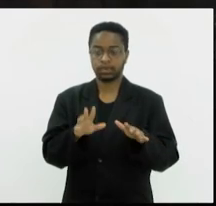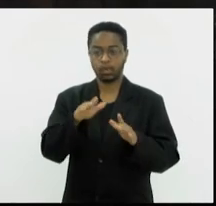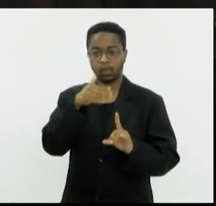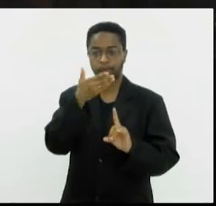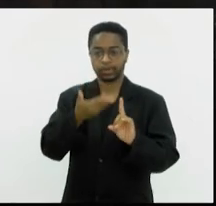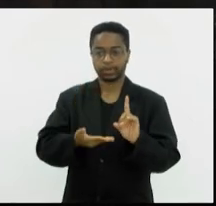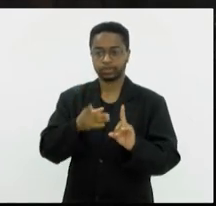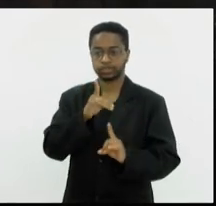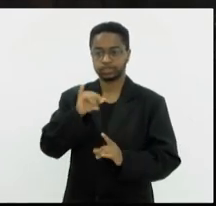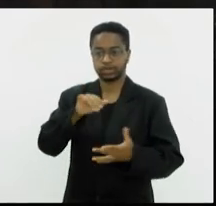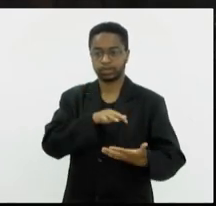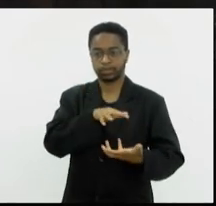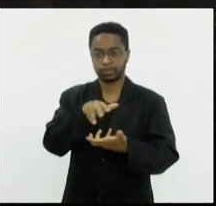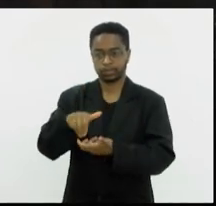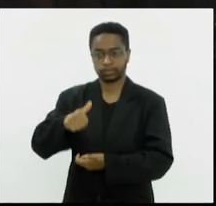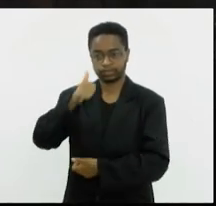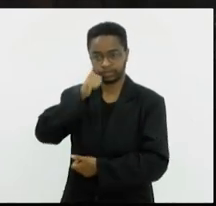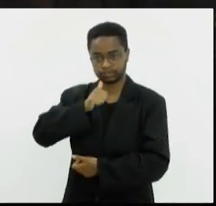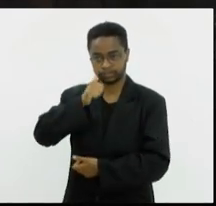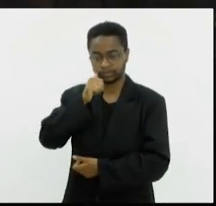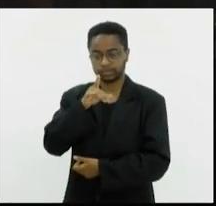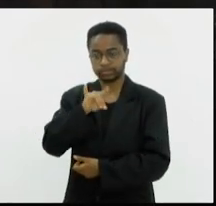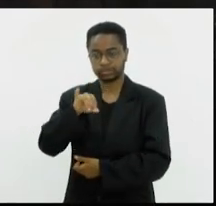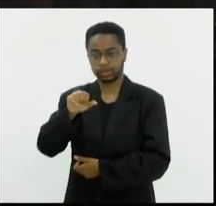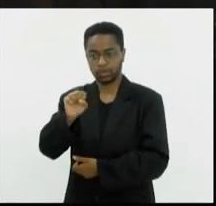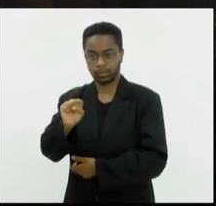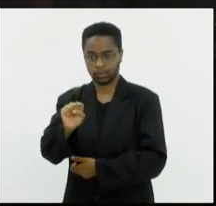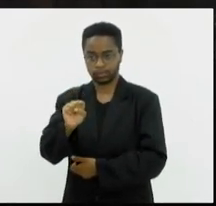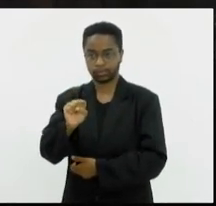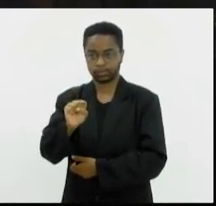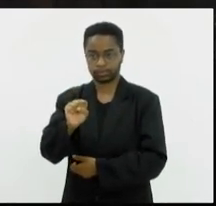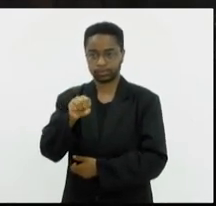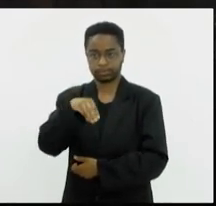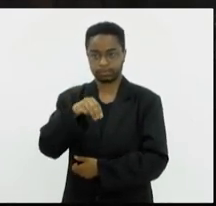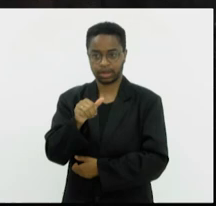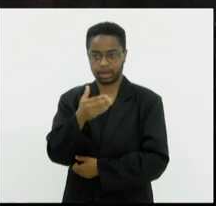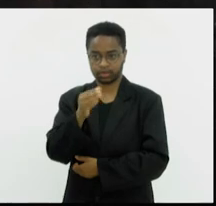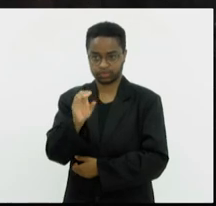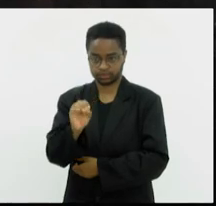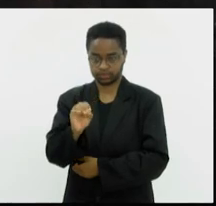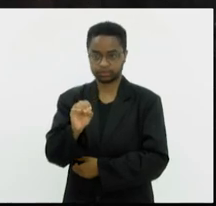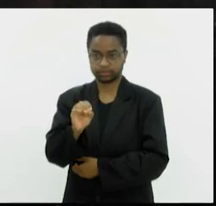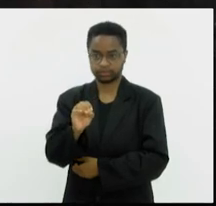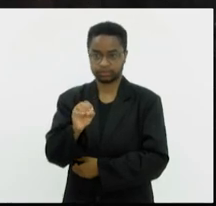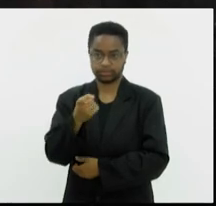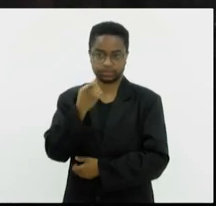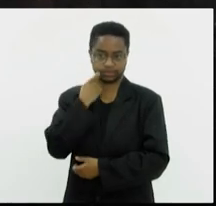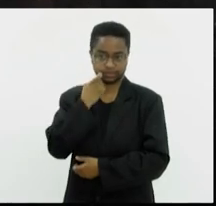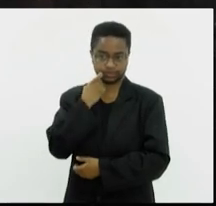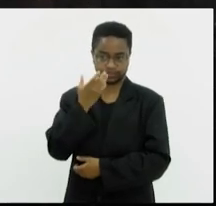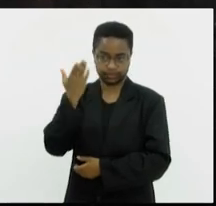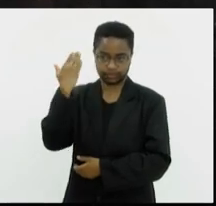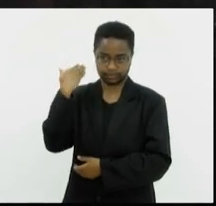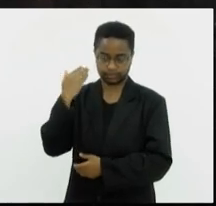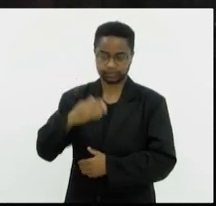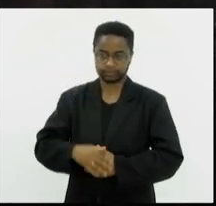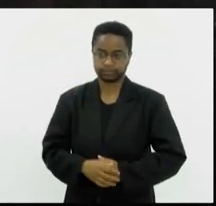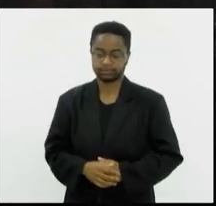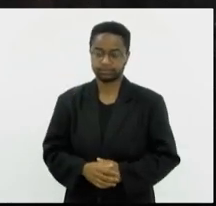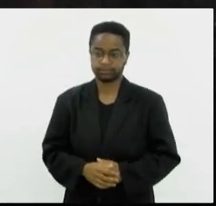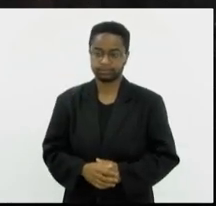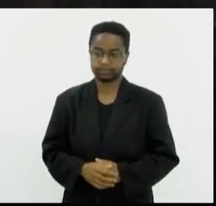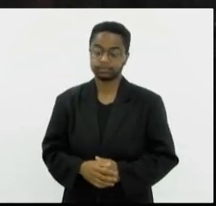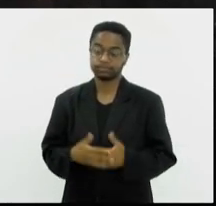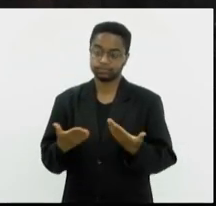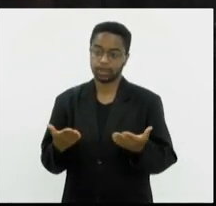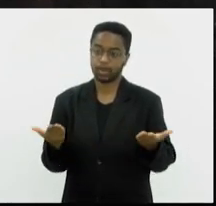Internacional da Mulher dia 8 de Março que foi na sexta-feira ao longo